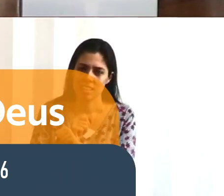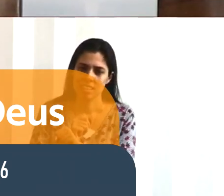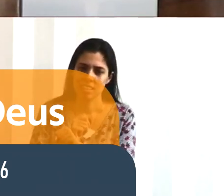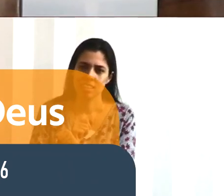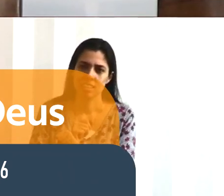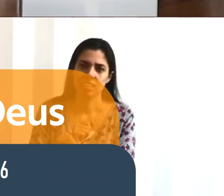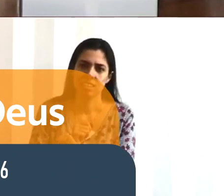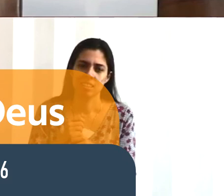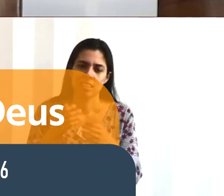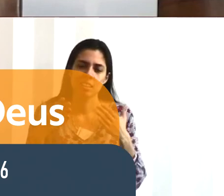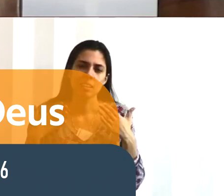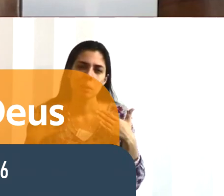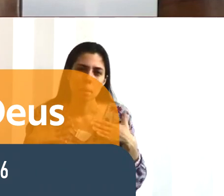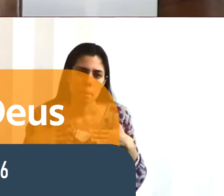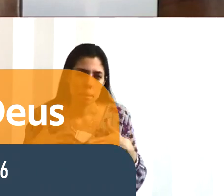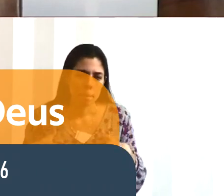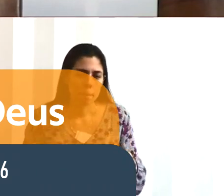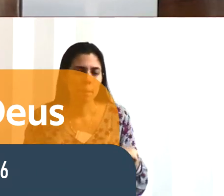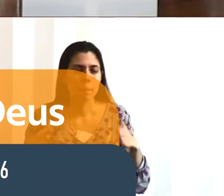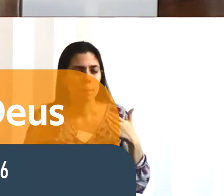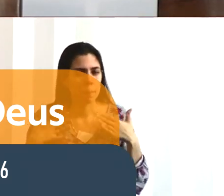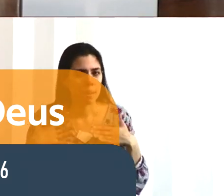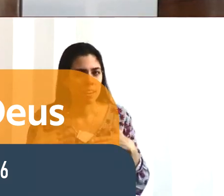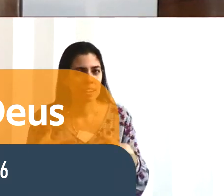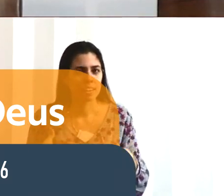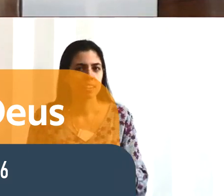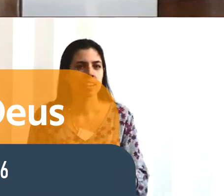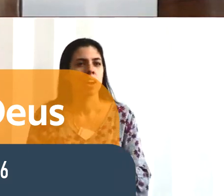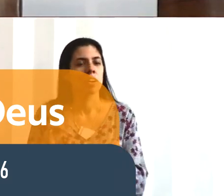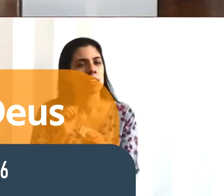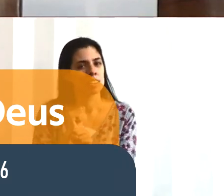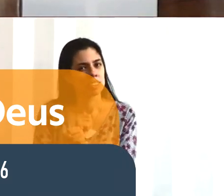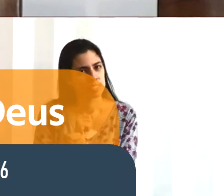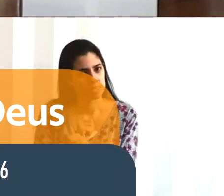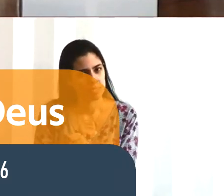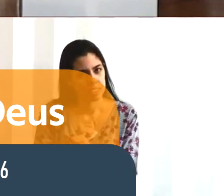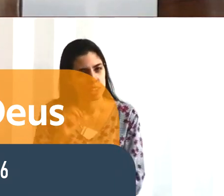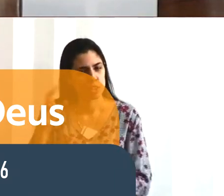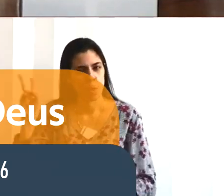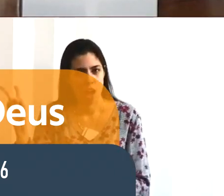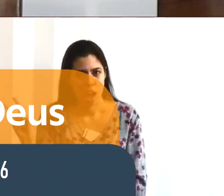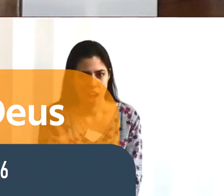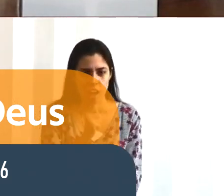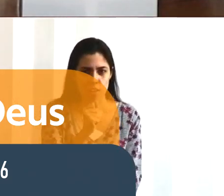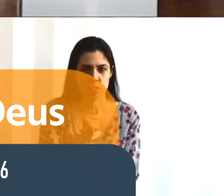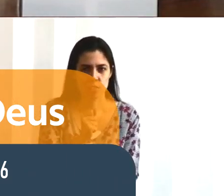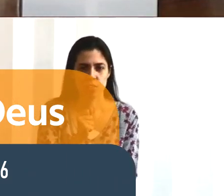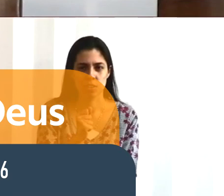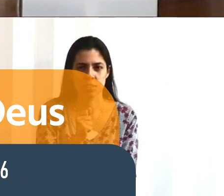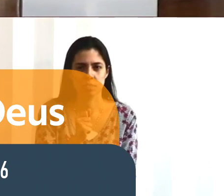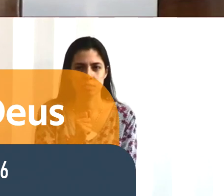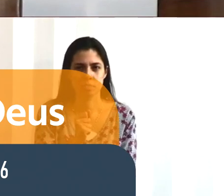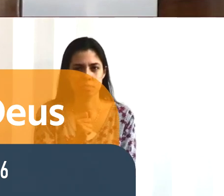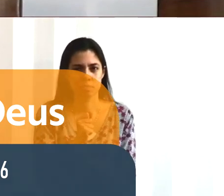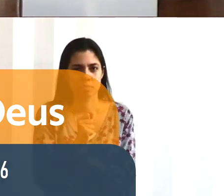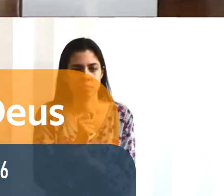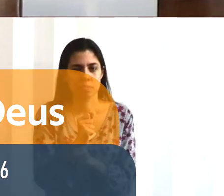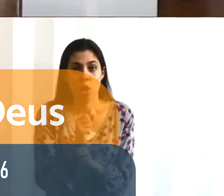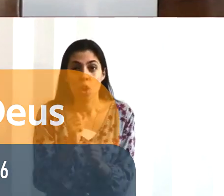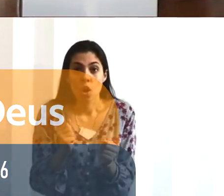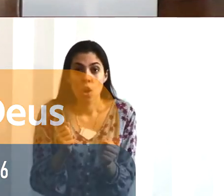paciência a volta de Cristo, a vitória final. O final da história nós já